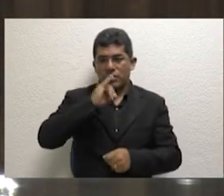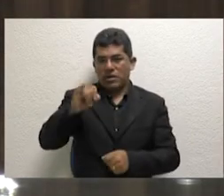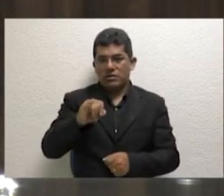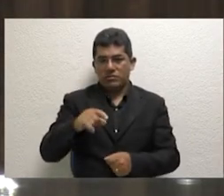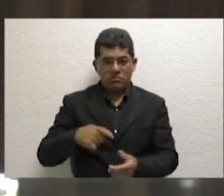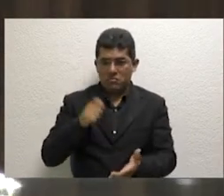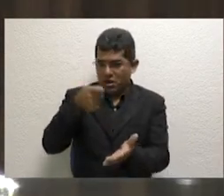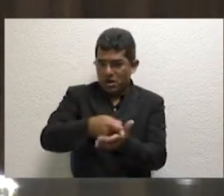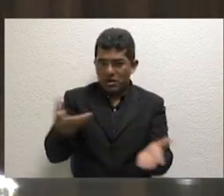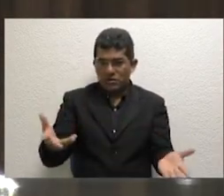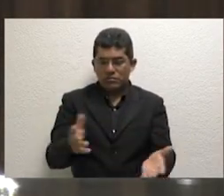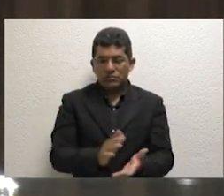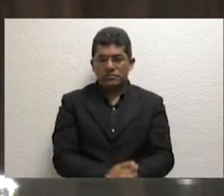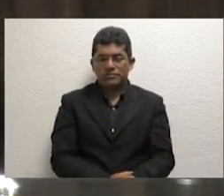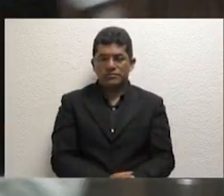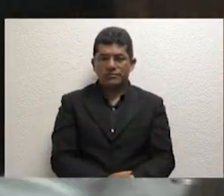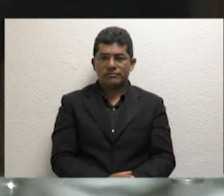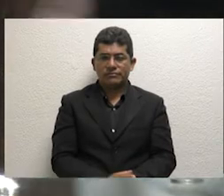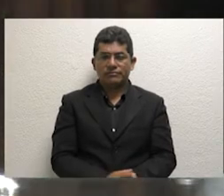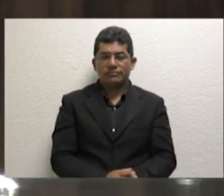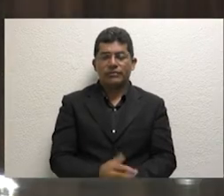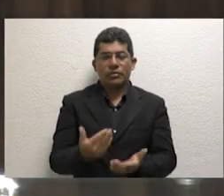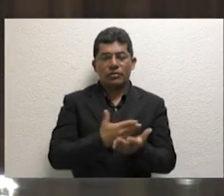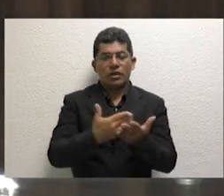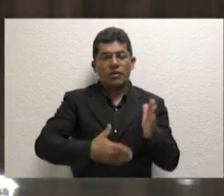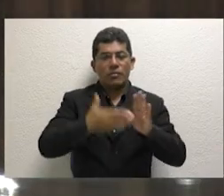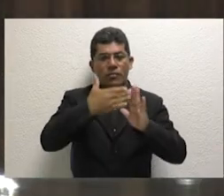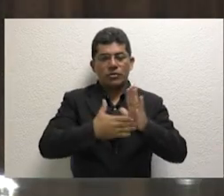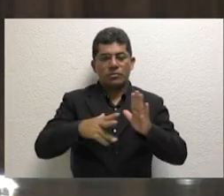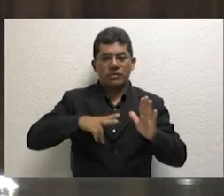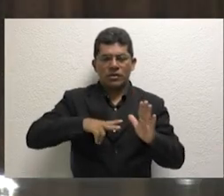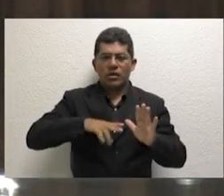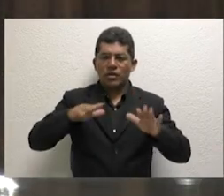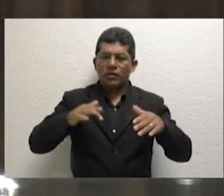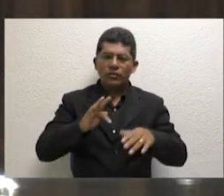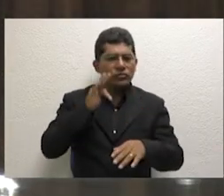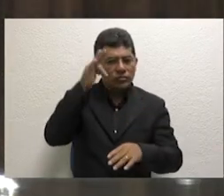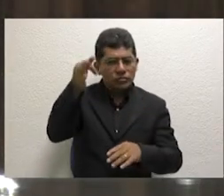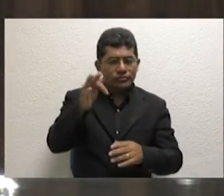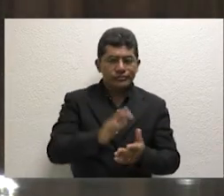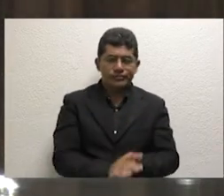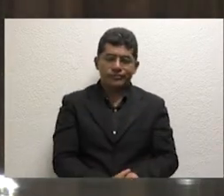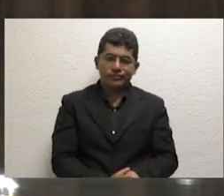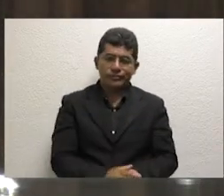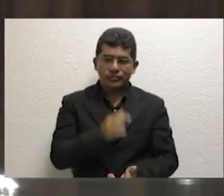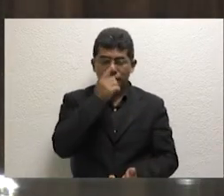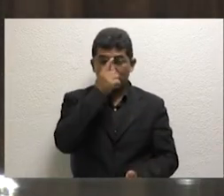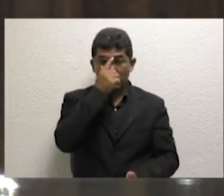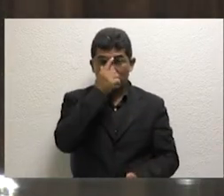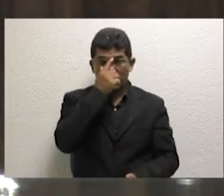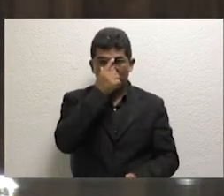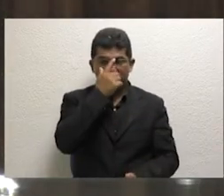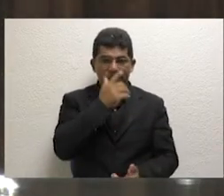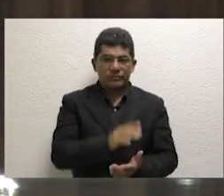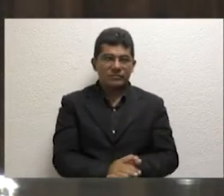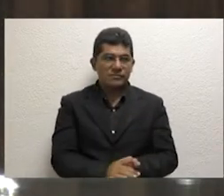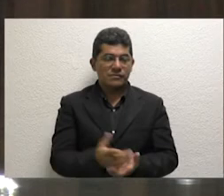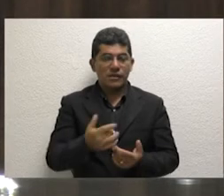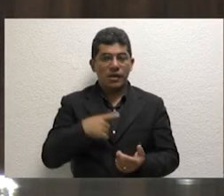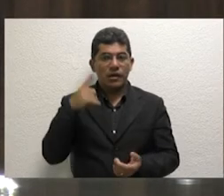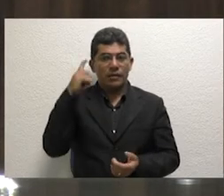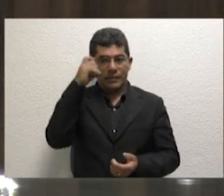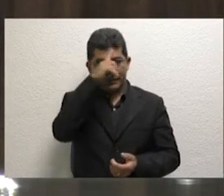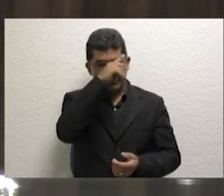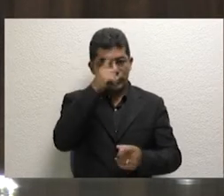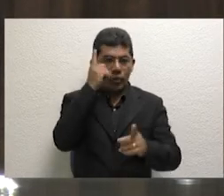e custeado pela iniciativa privada quando a gente fala pra frente pro futuro aí é mais difícil de